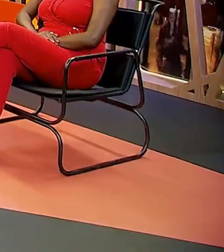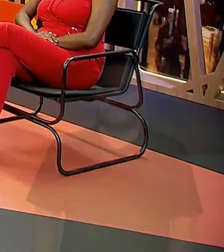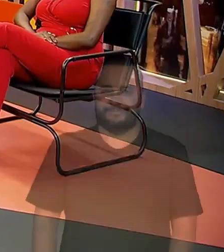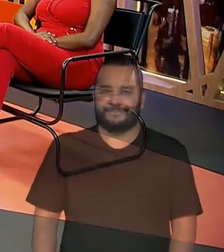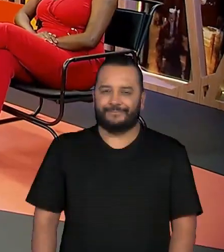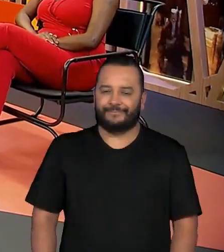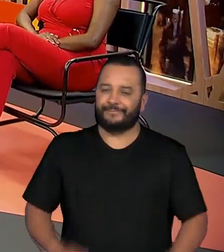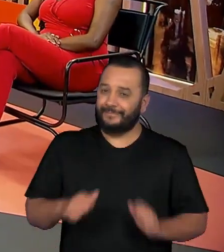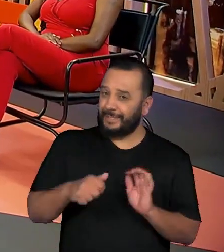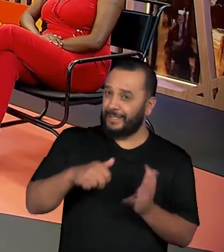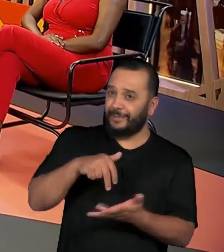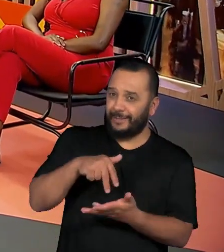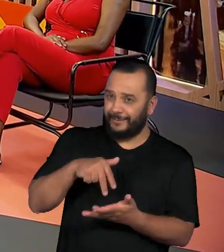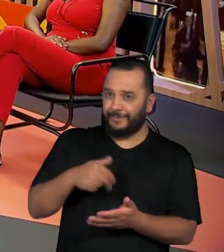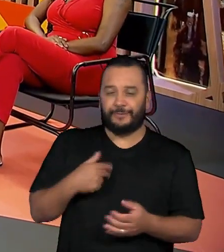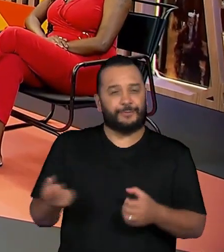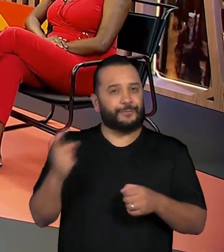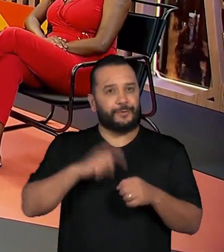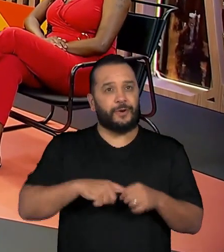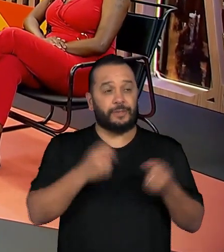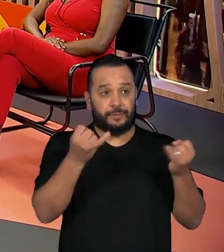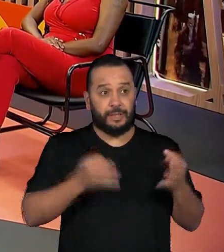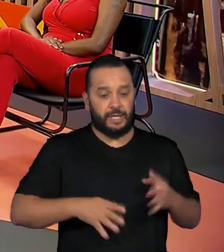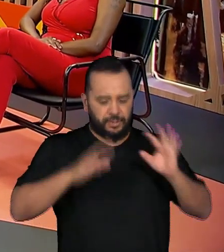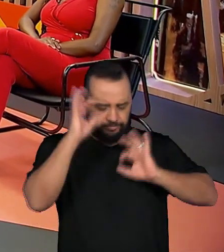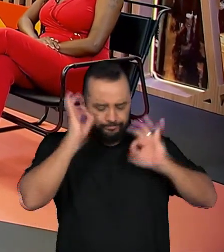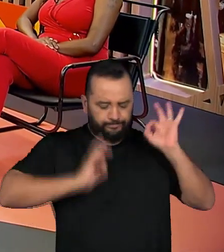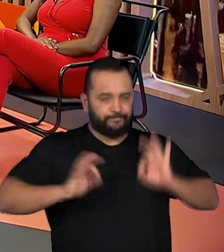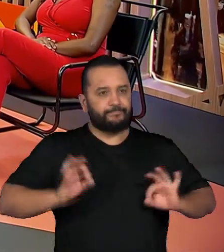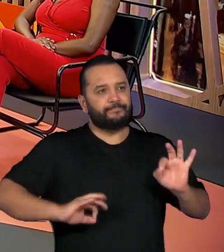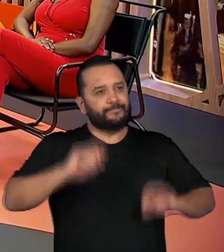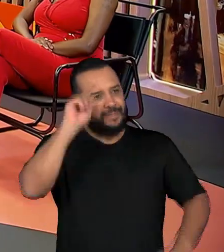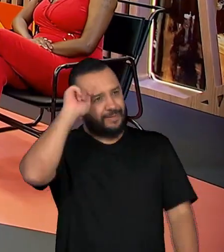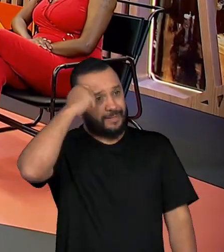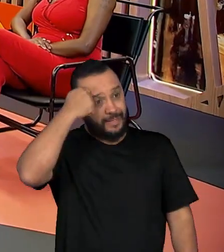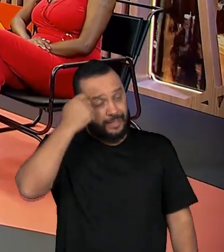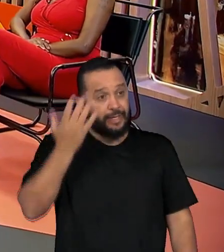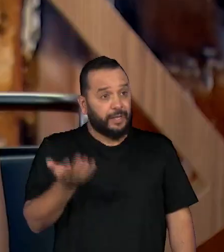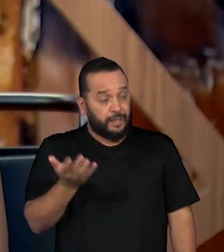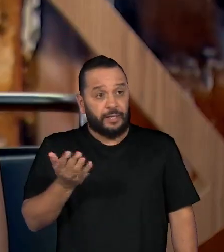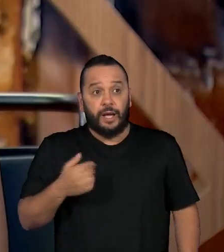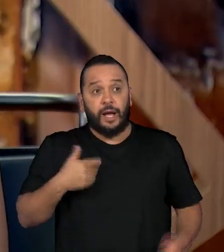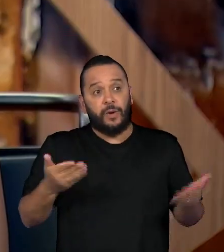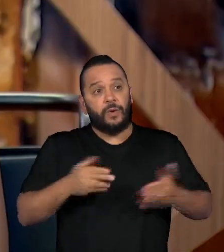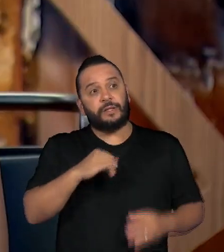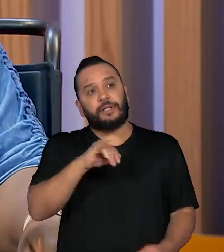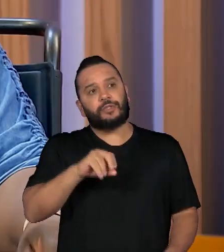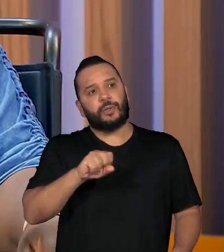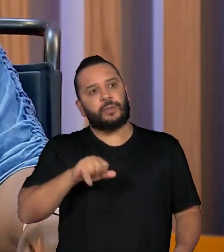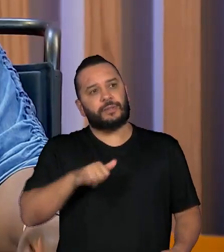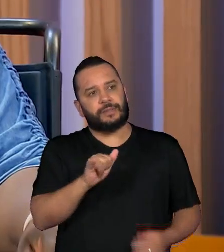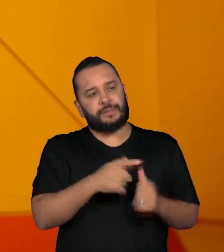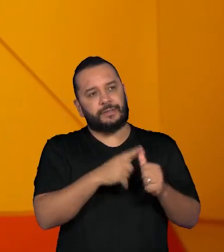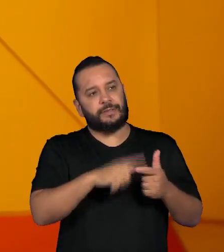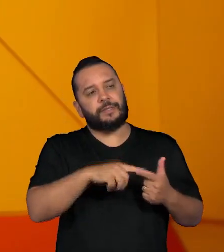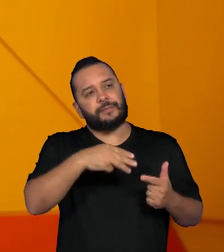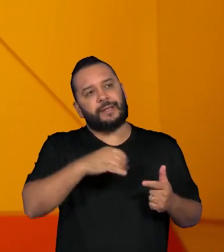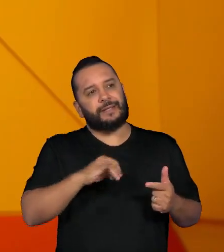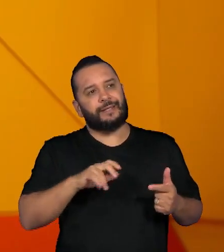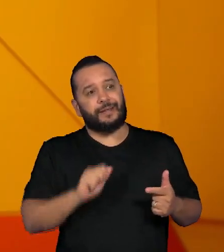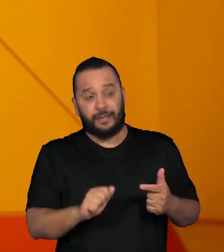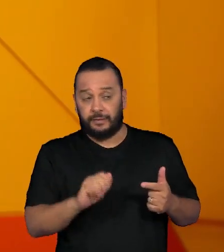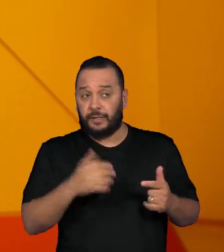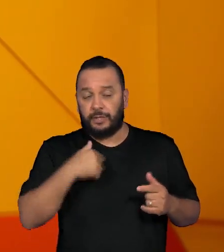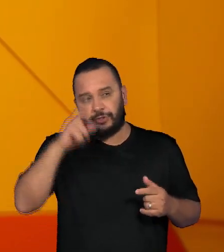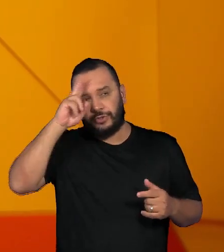Estação Livre de volta, nós estamos aqui falando de estética negra e eu tenho o prazer de receber aqui Josi Helena e Mariana Luz. E a história da